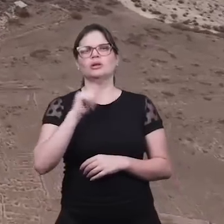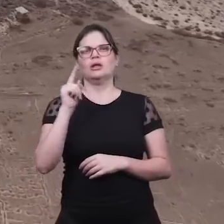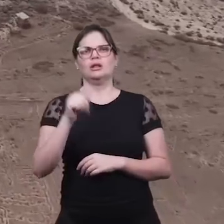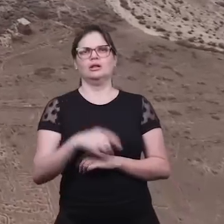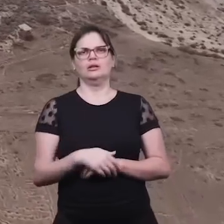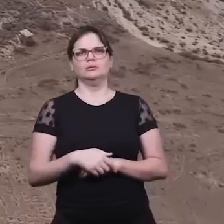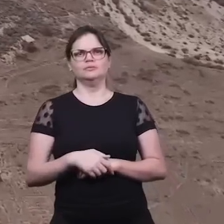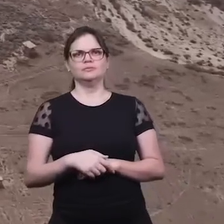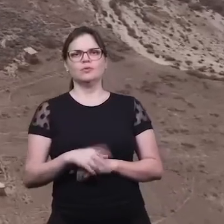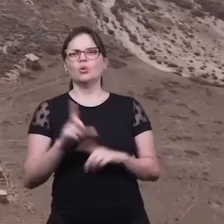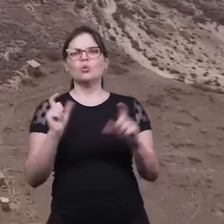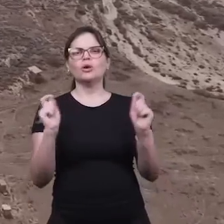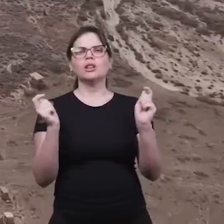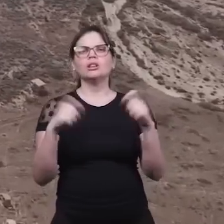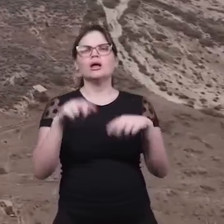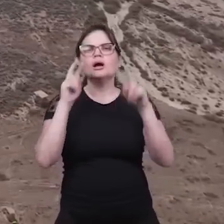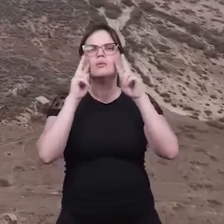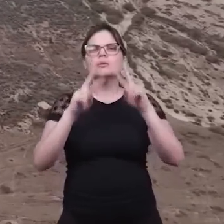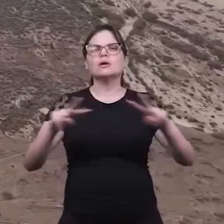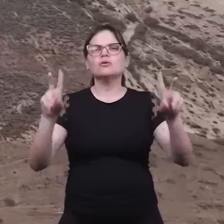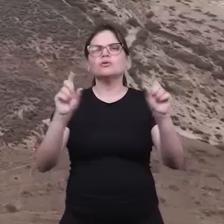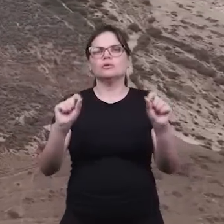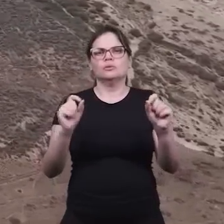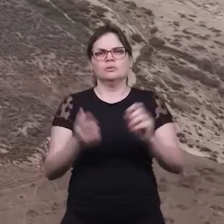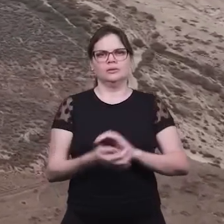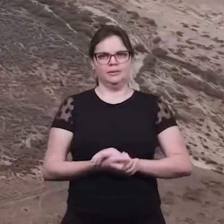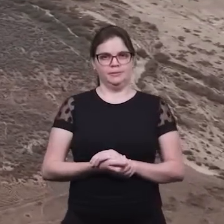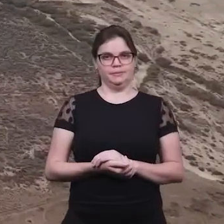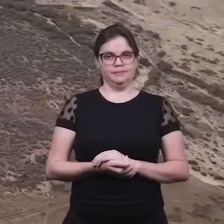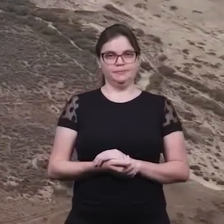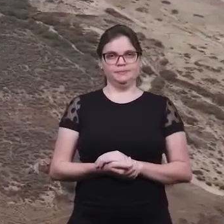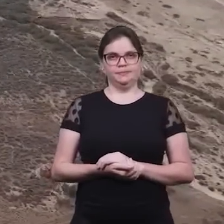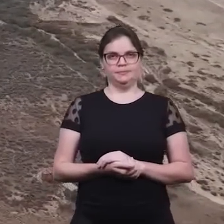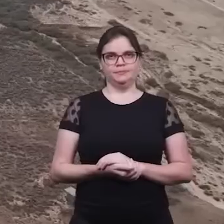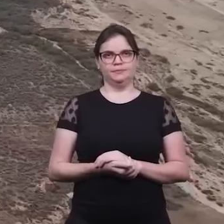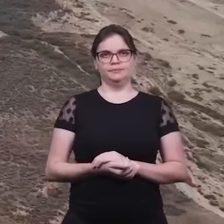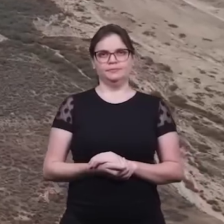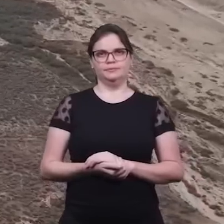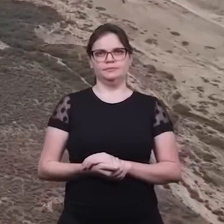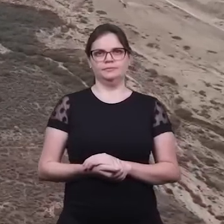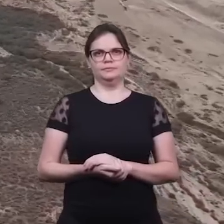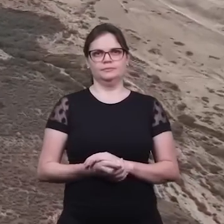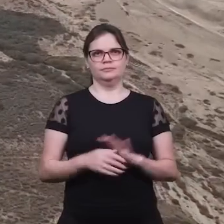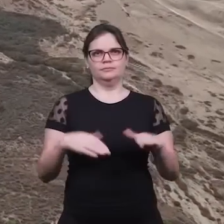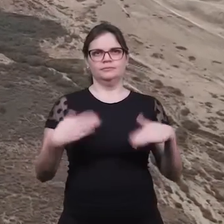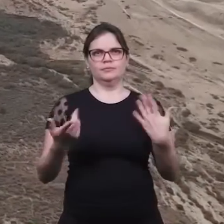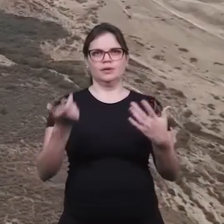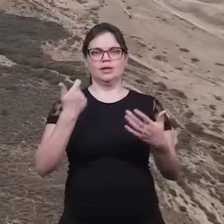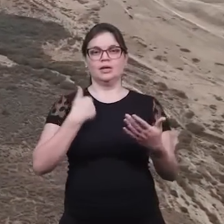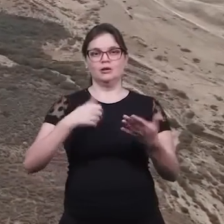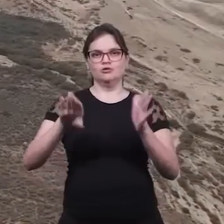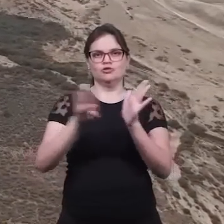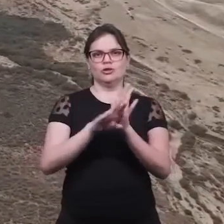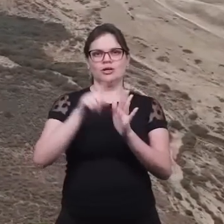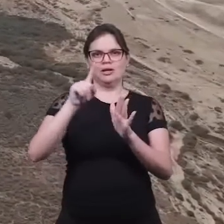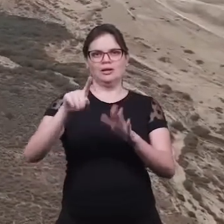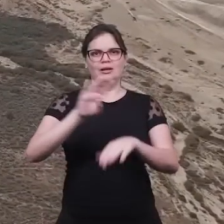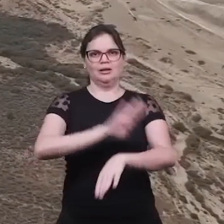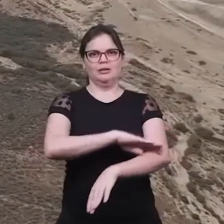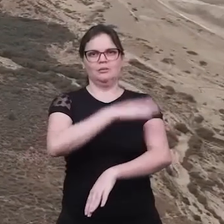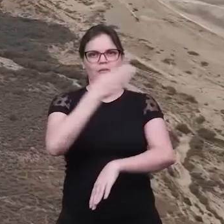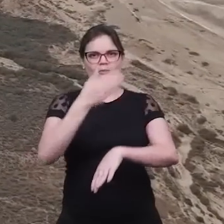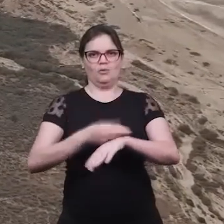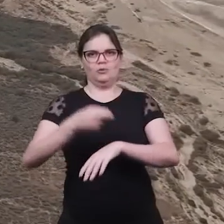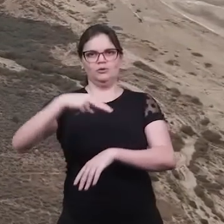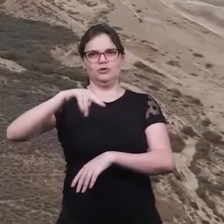uma região bem de quase fronteira com Israel. É bem próximo